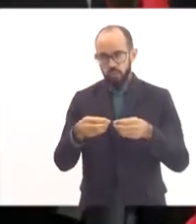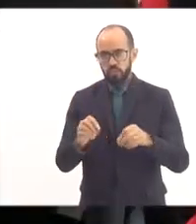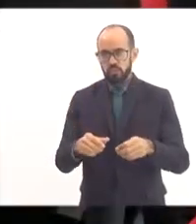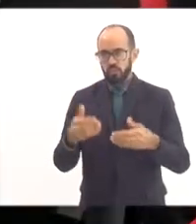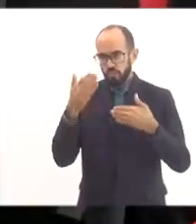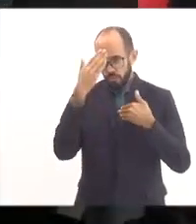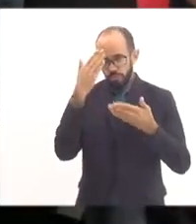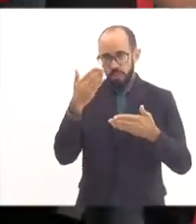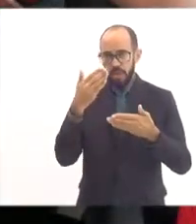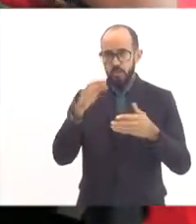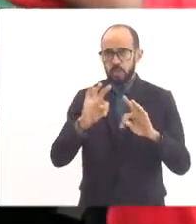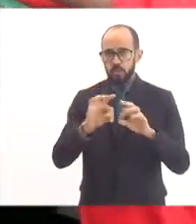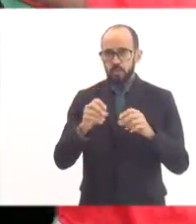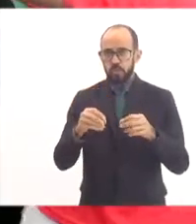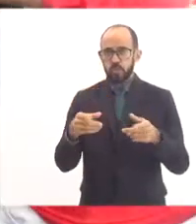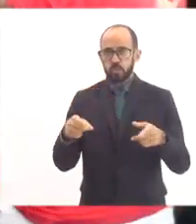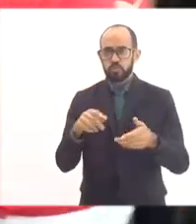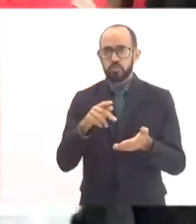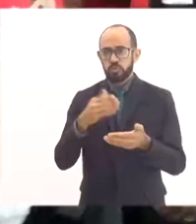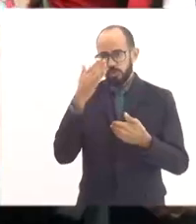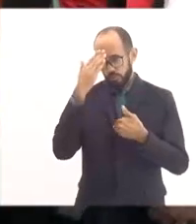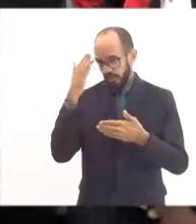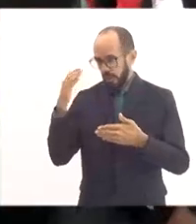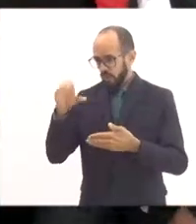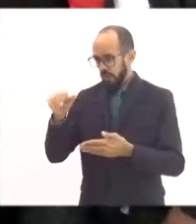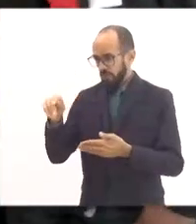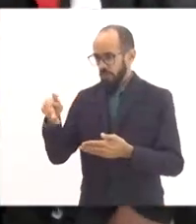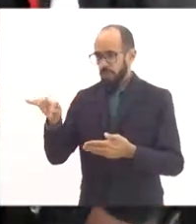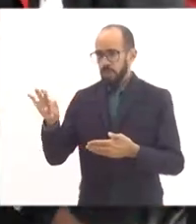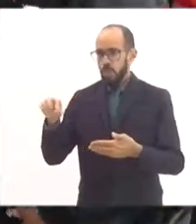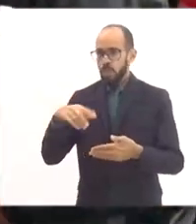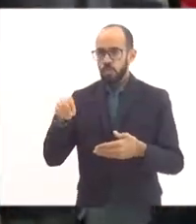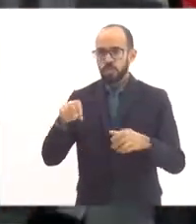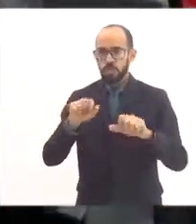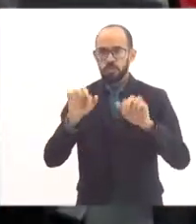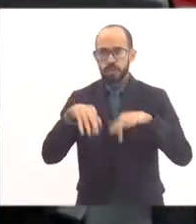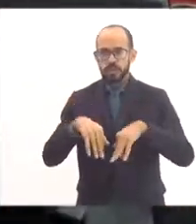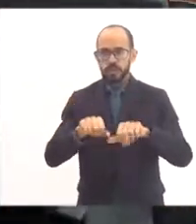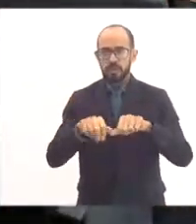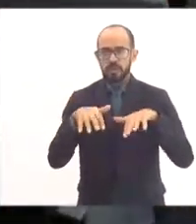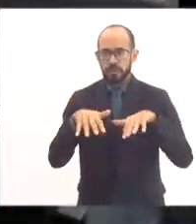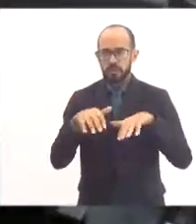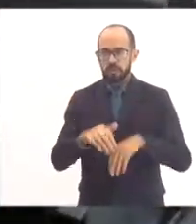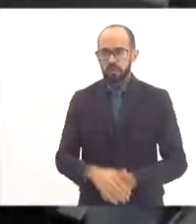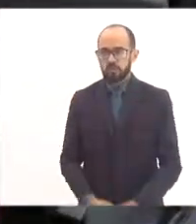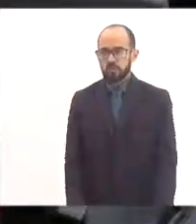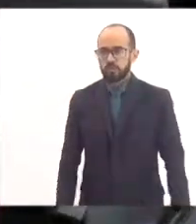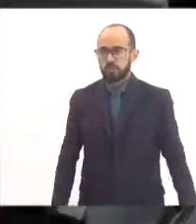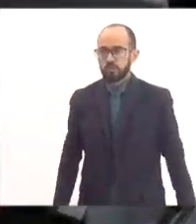Obrigado, Coronel Bucassis, Coronel Marcos. Obrigado, Capitão. Um abraço. Está encerrada a sessão. Muito obrigado a todos.